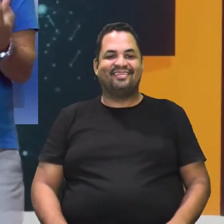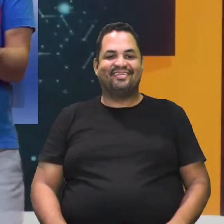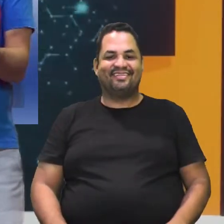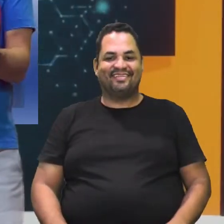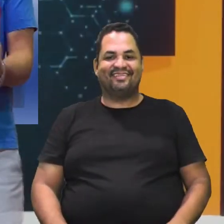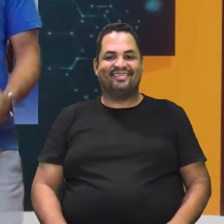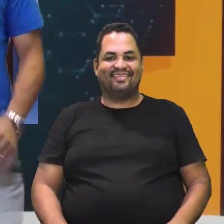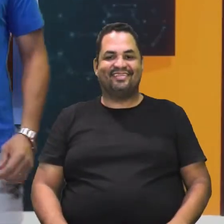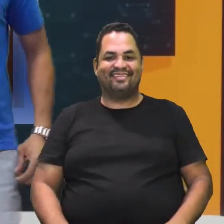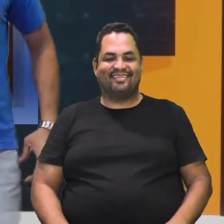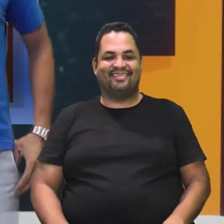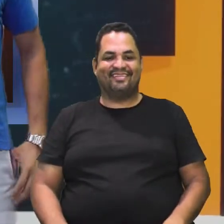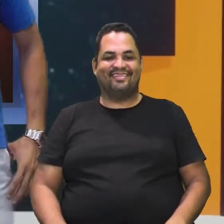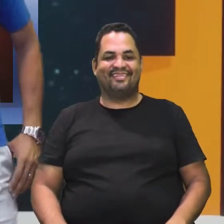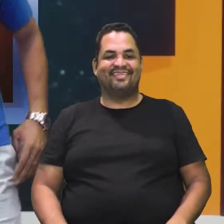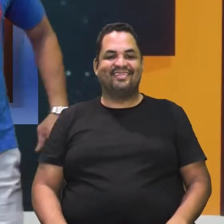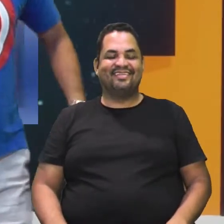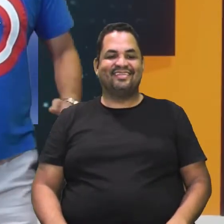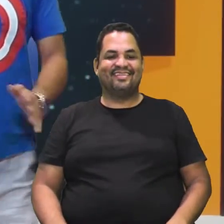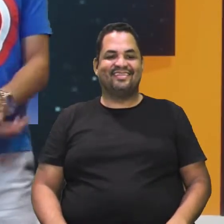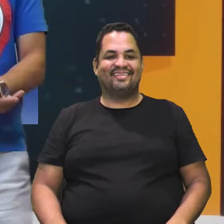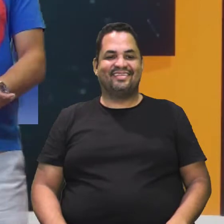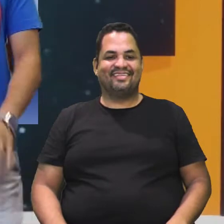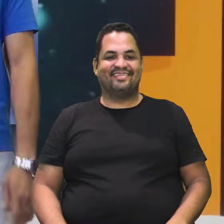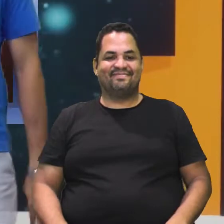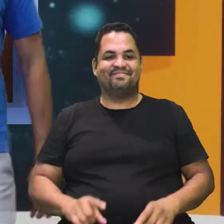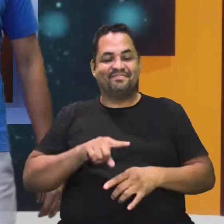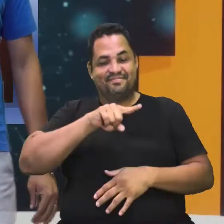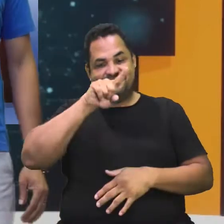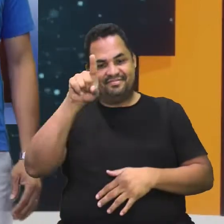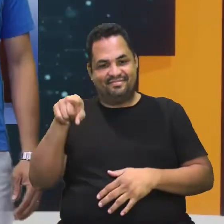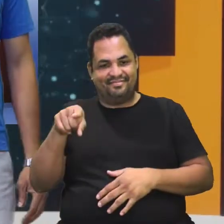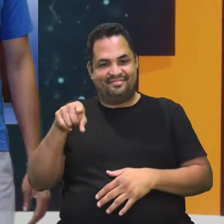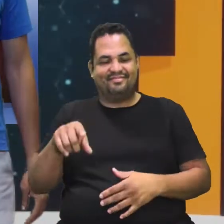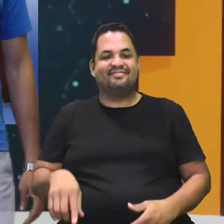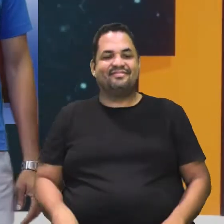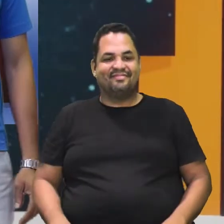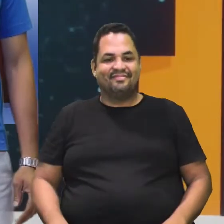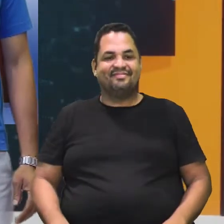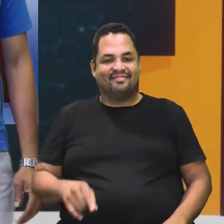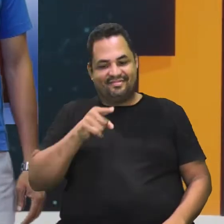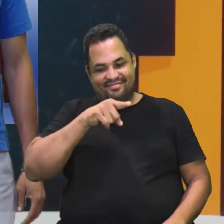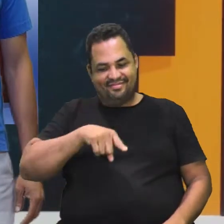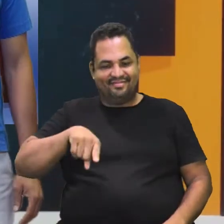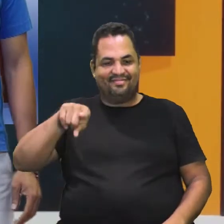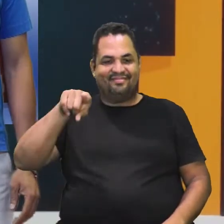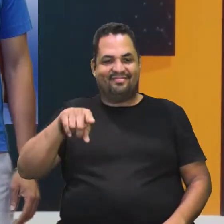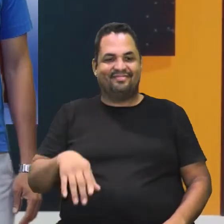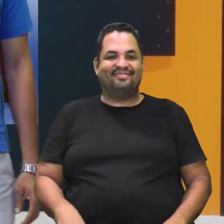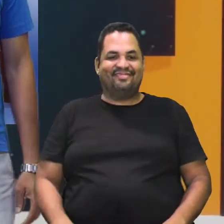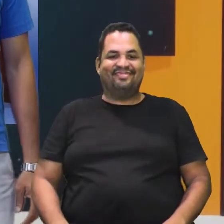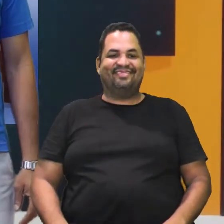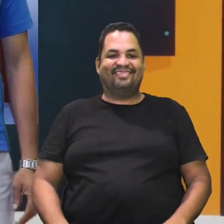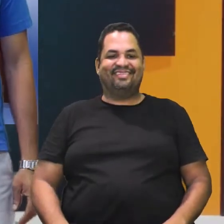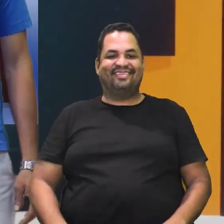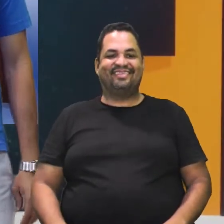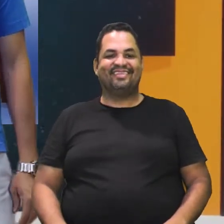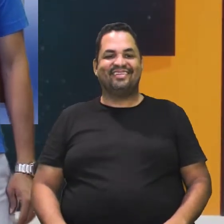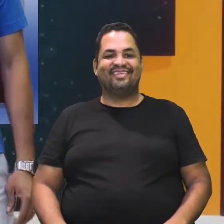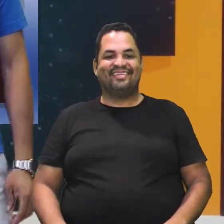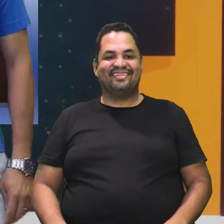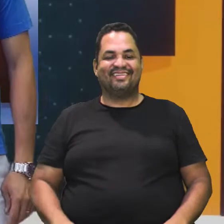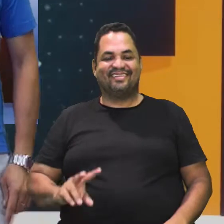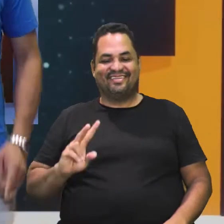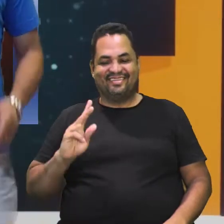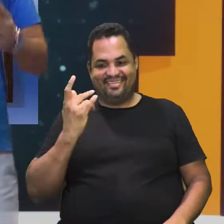Olha, faz um negocinho assim e fecha assim, ó. A parábola, concavidade para cima, concavidade... Isso. Aí